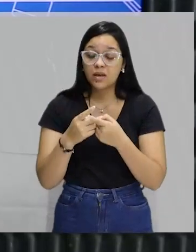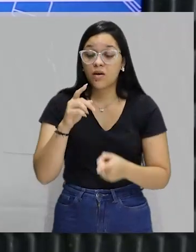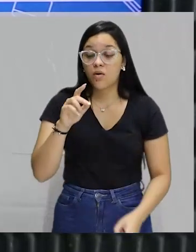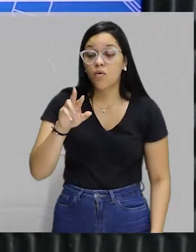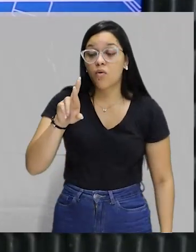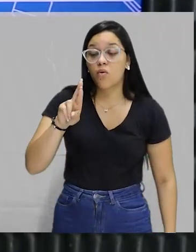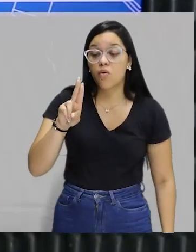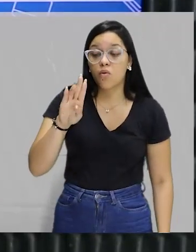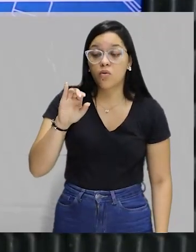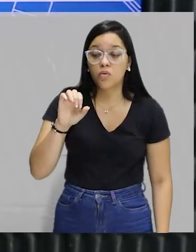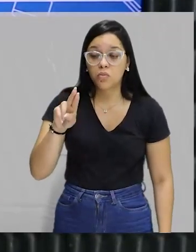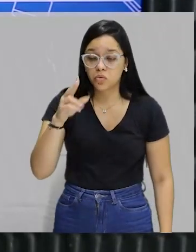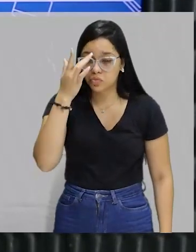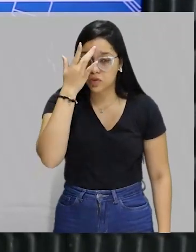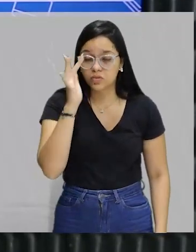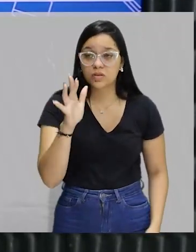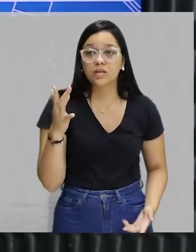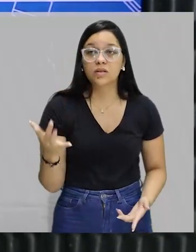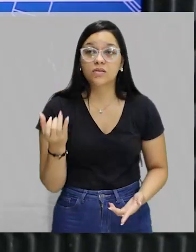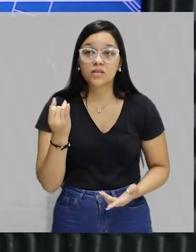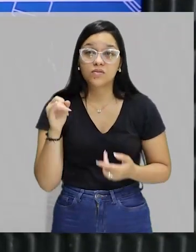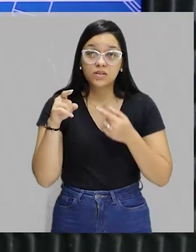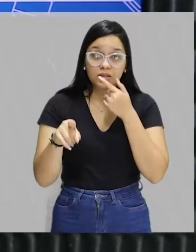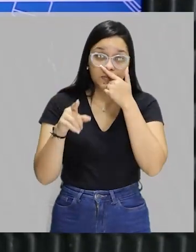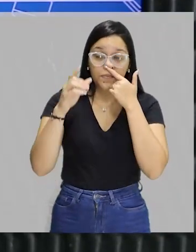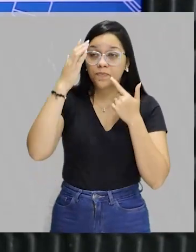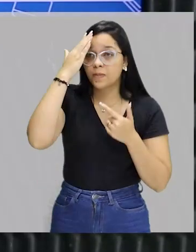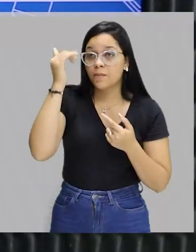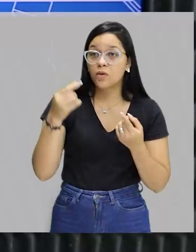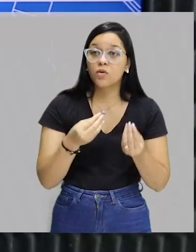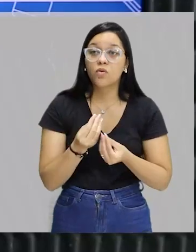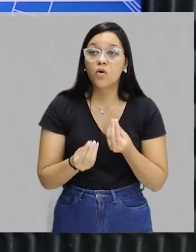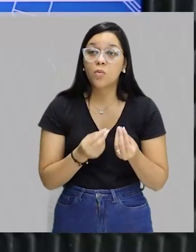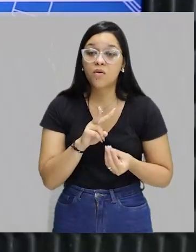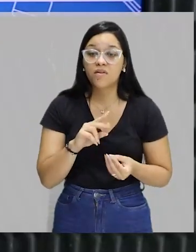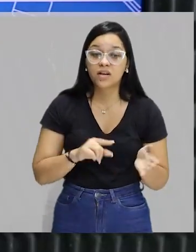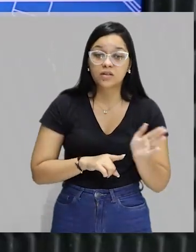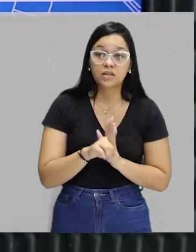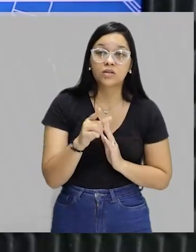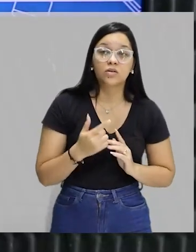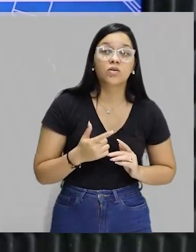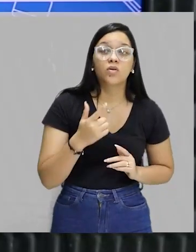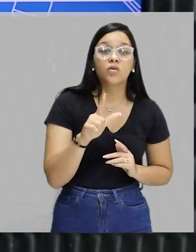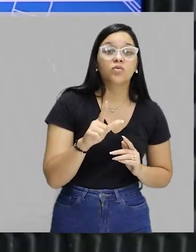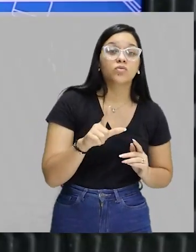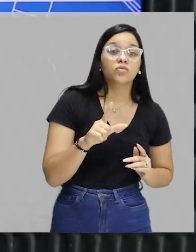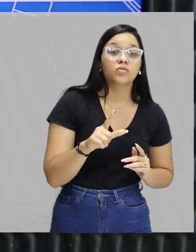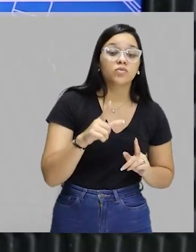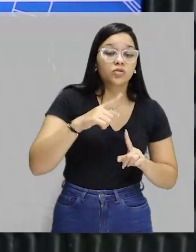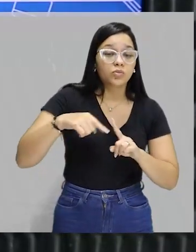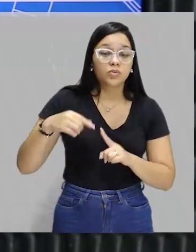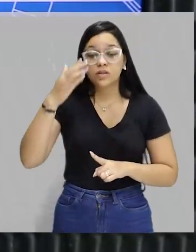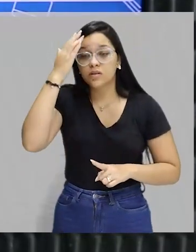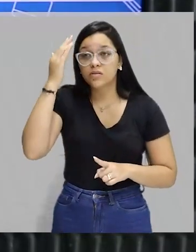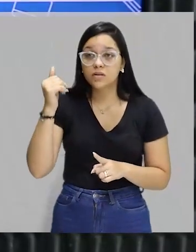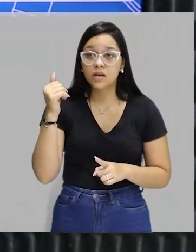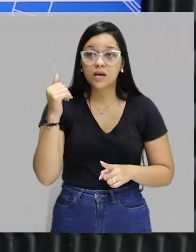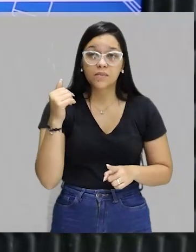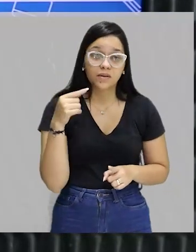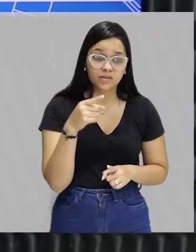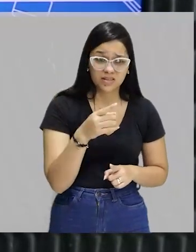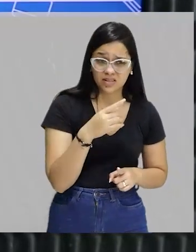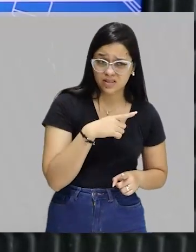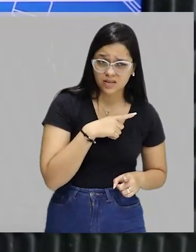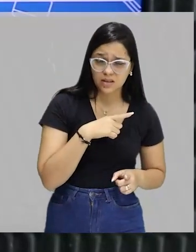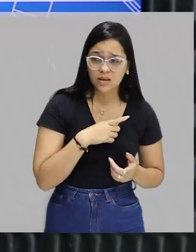símbolo do Flamengo? Não sei, professor. Então, se você não sabe, como é que você vai questionar qualquer outra tipo de simbologia e não sabe ler os símbolos que